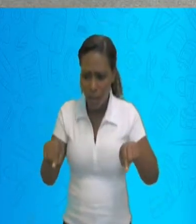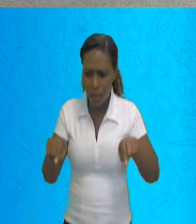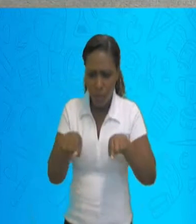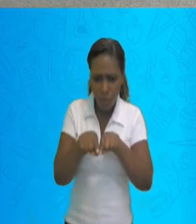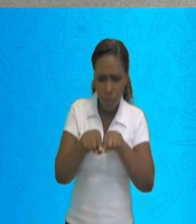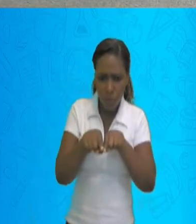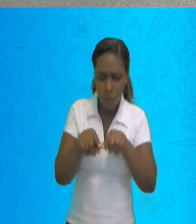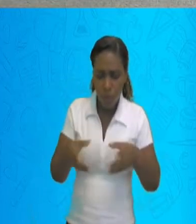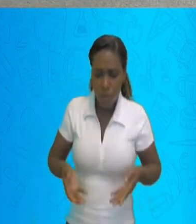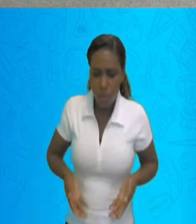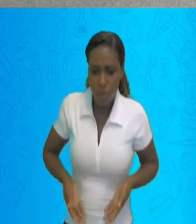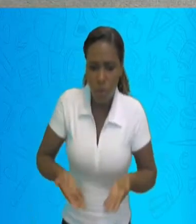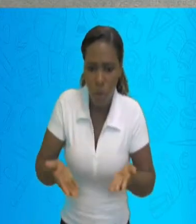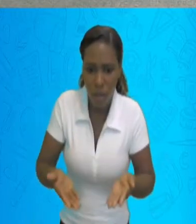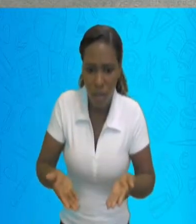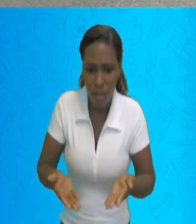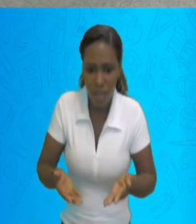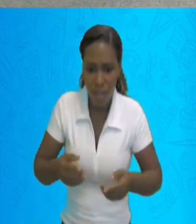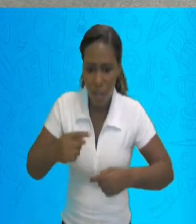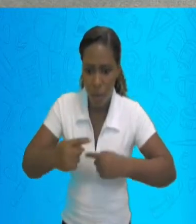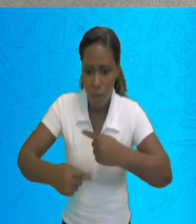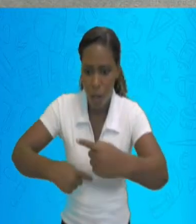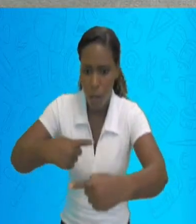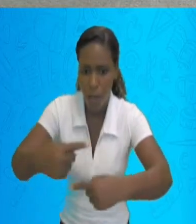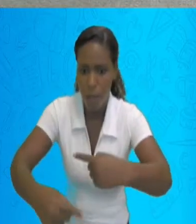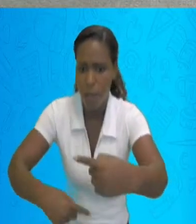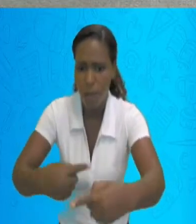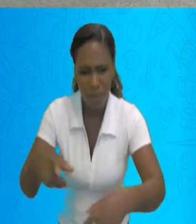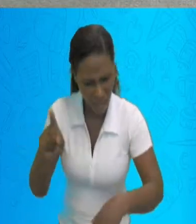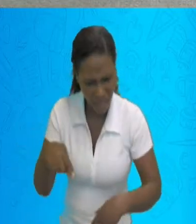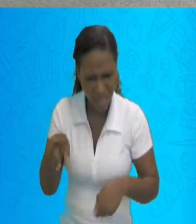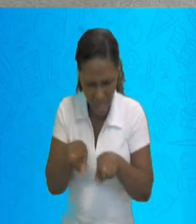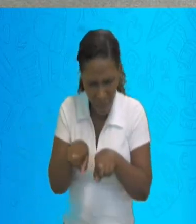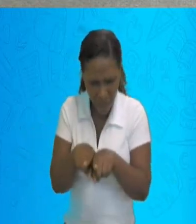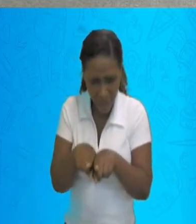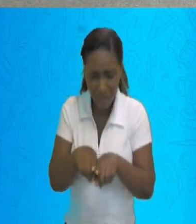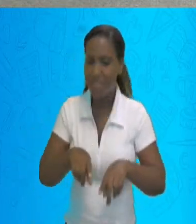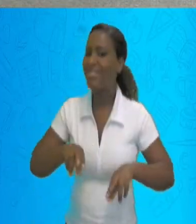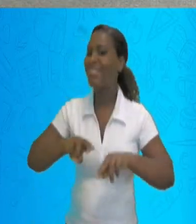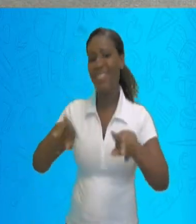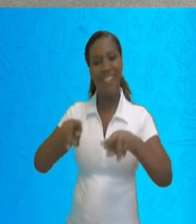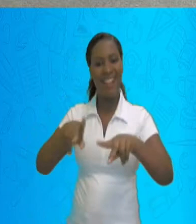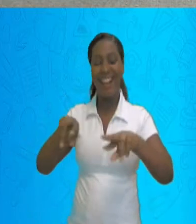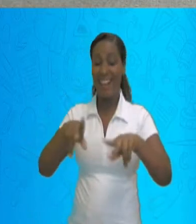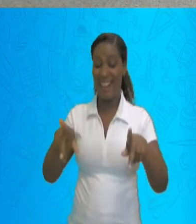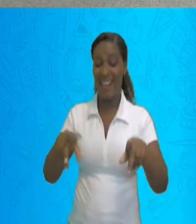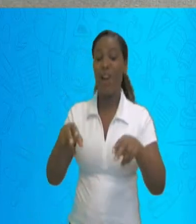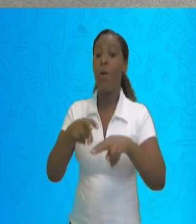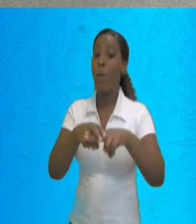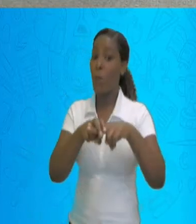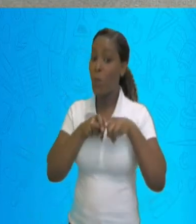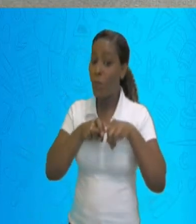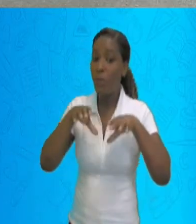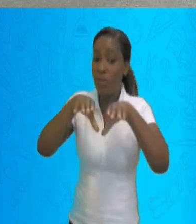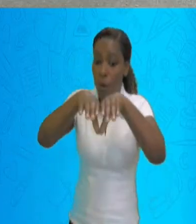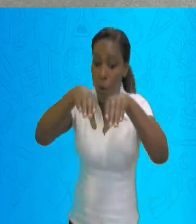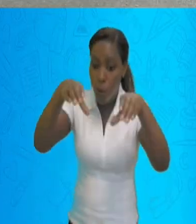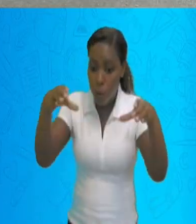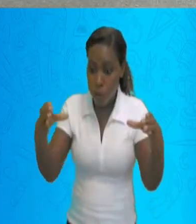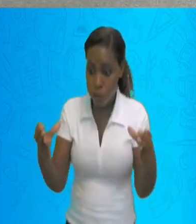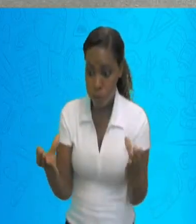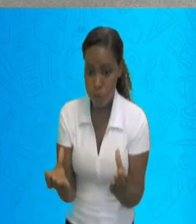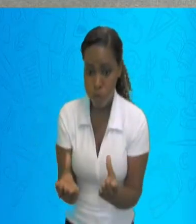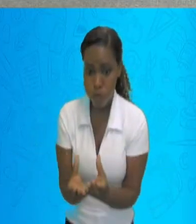bola. Por isso que eles são considerados como corpos redondos. Para que eu pudesse falar sobre